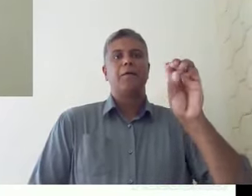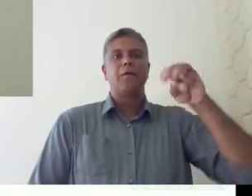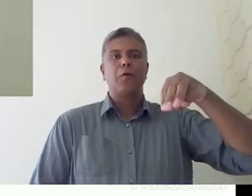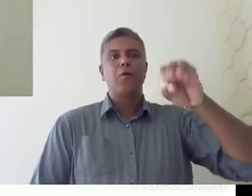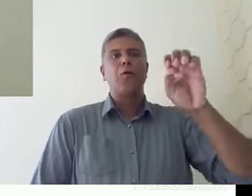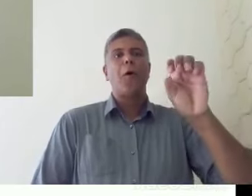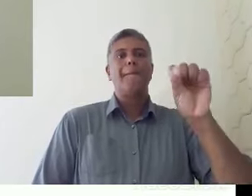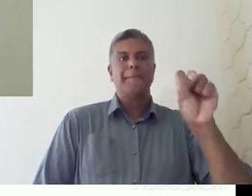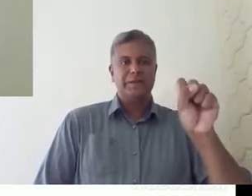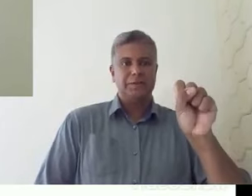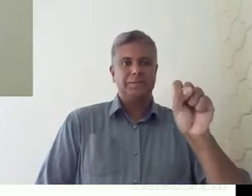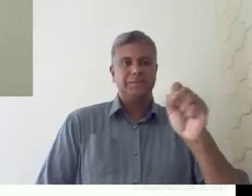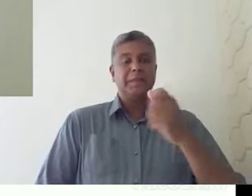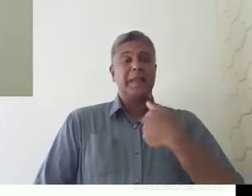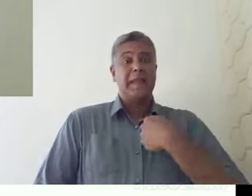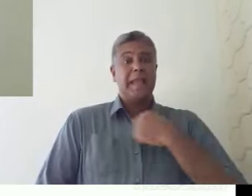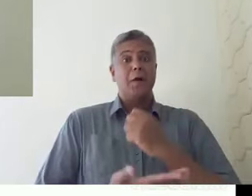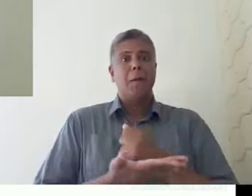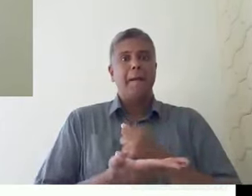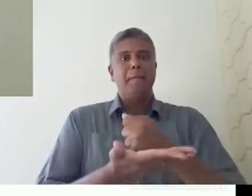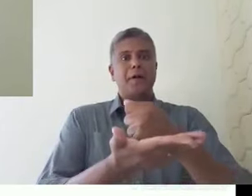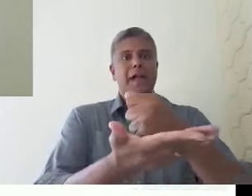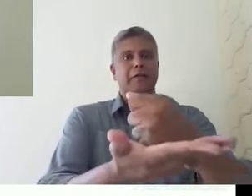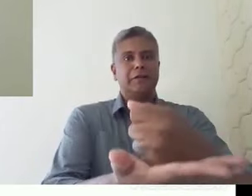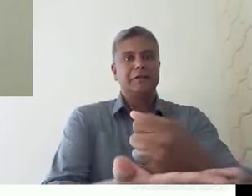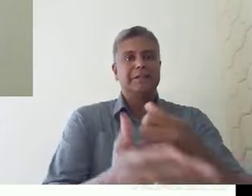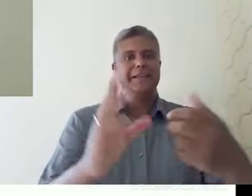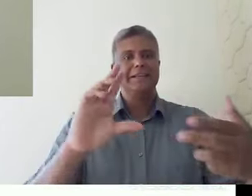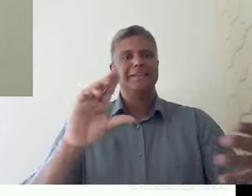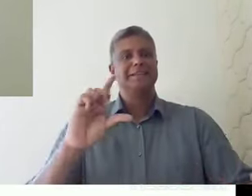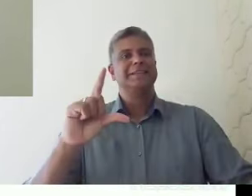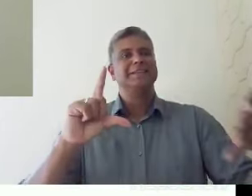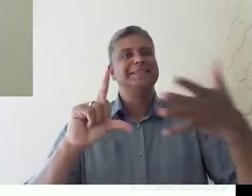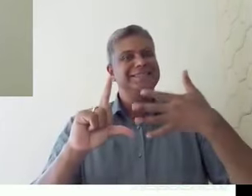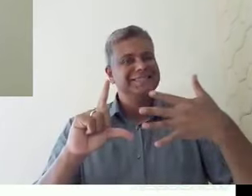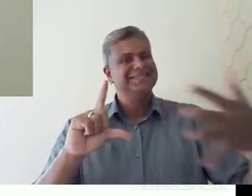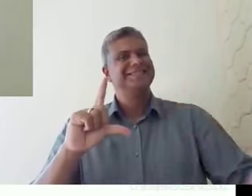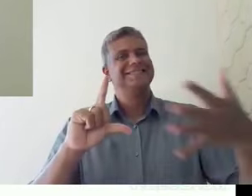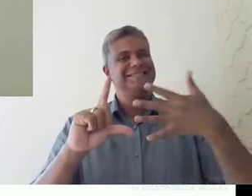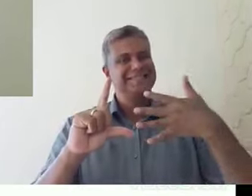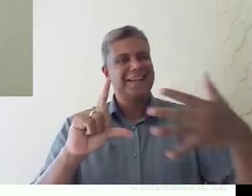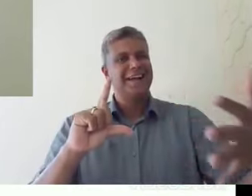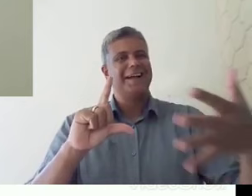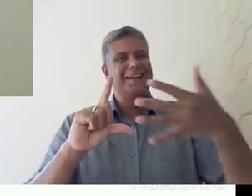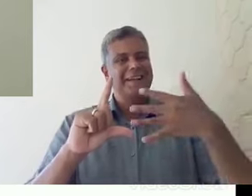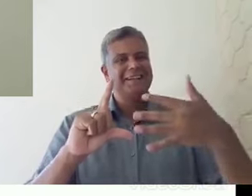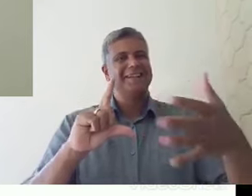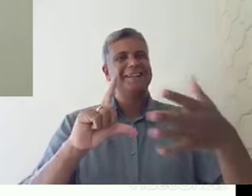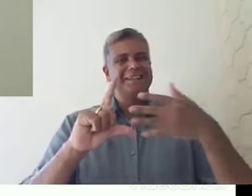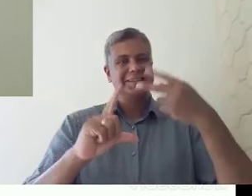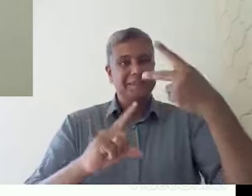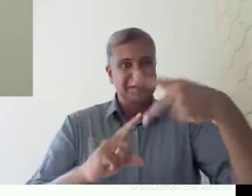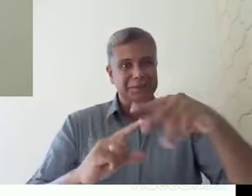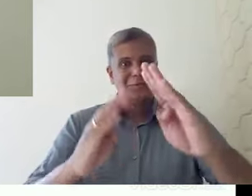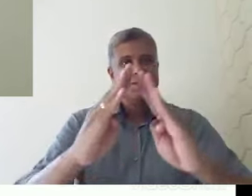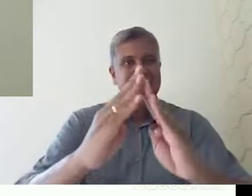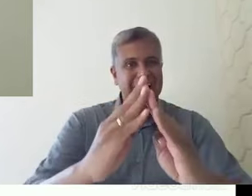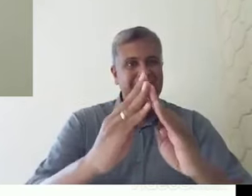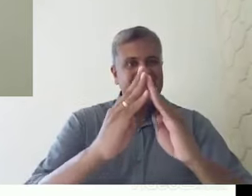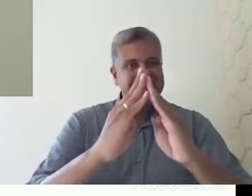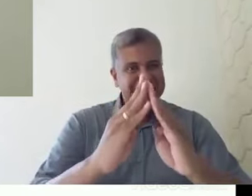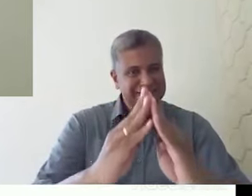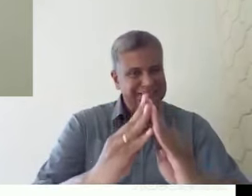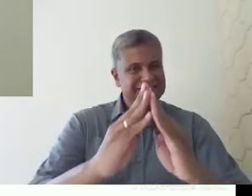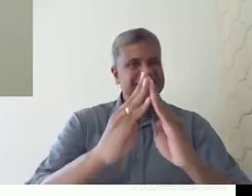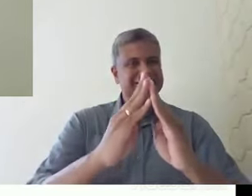videoaula para ajudar vocês no estudo nas suas casas. A gente sabe que os sábados eles costumam